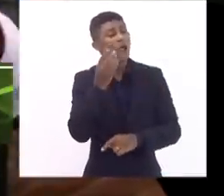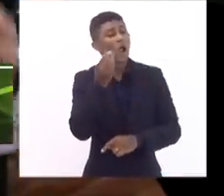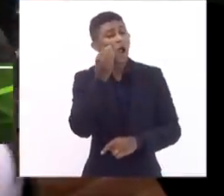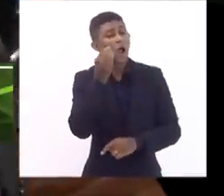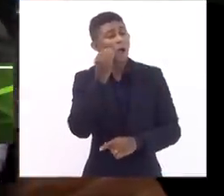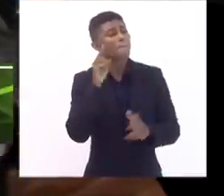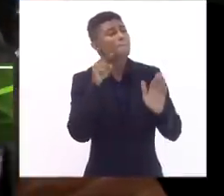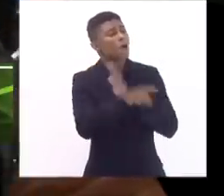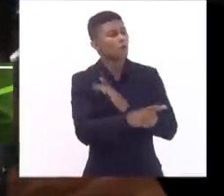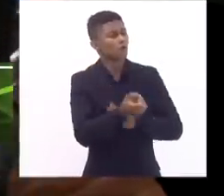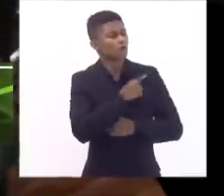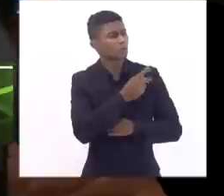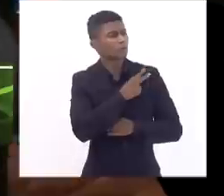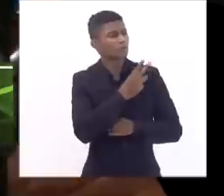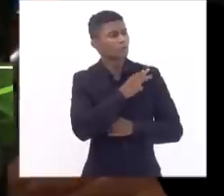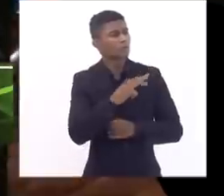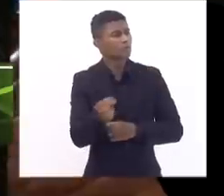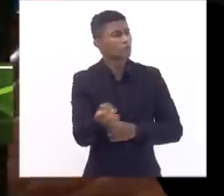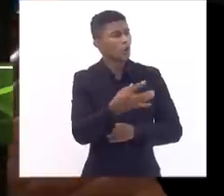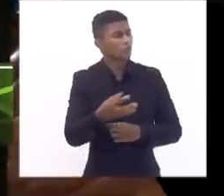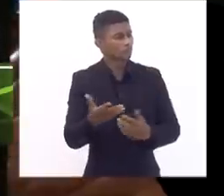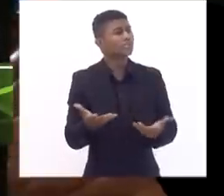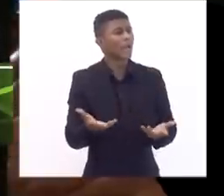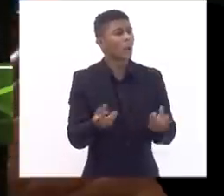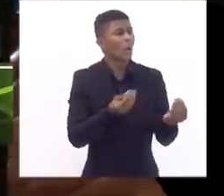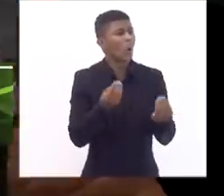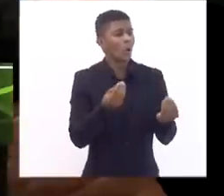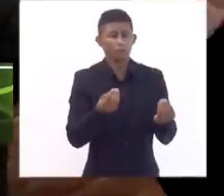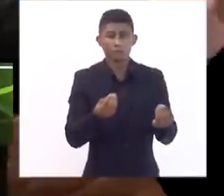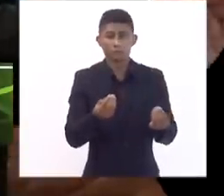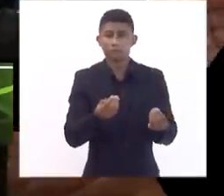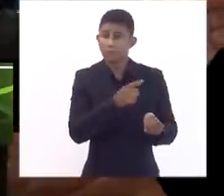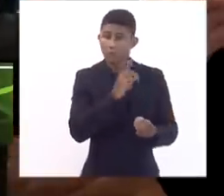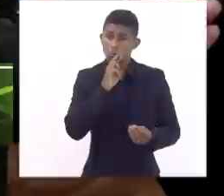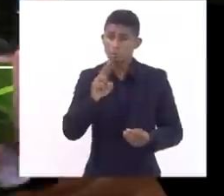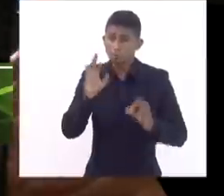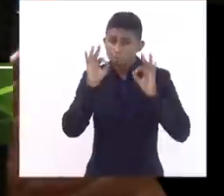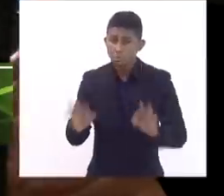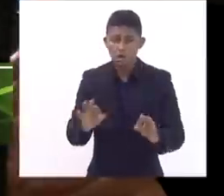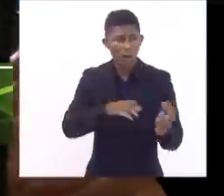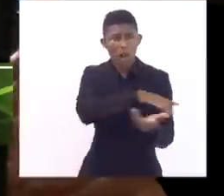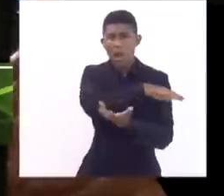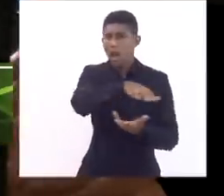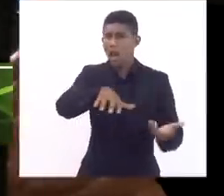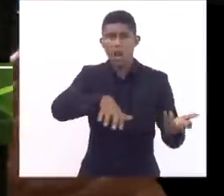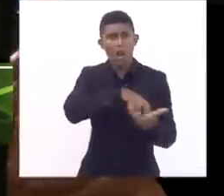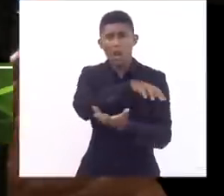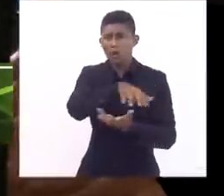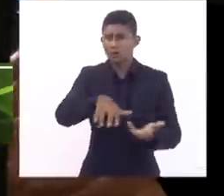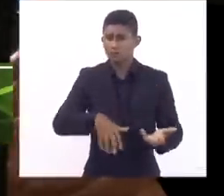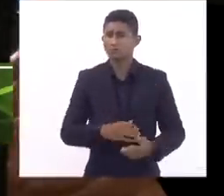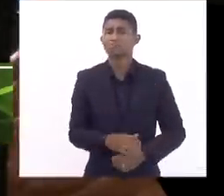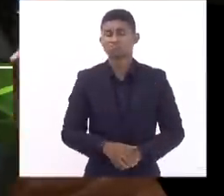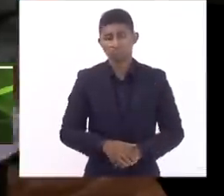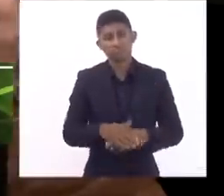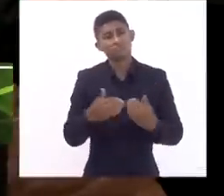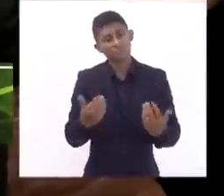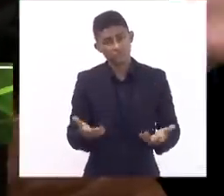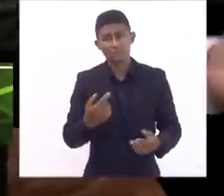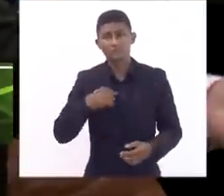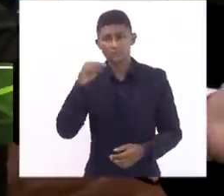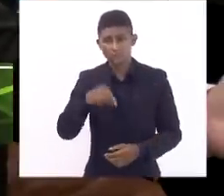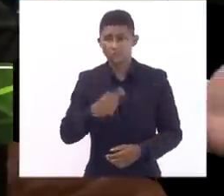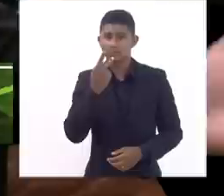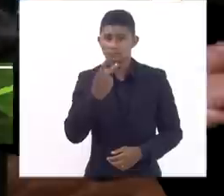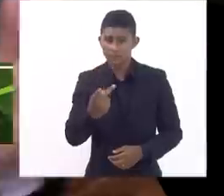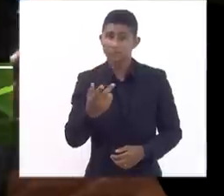pergunte como está esse processo na rede. Está uma coisa absolutamente sem controle e sem direção. Então, eu queria fazer essa ponderação. Pelo visto, a